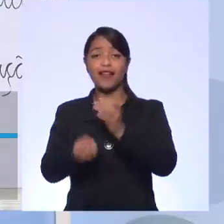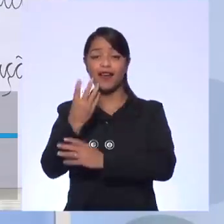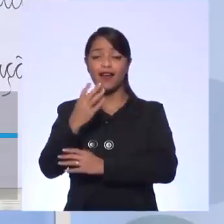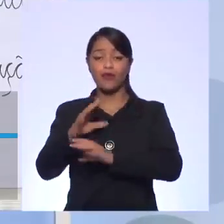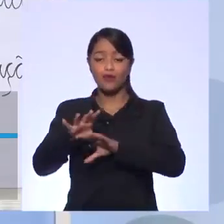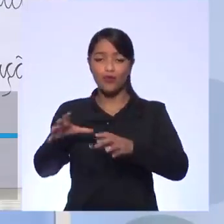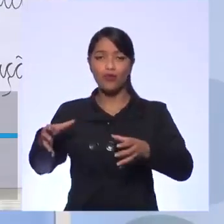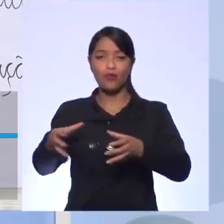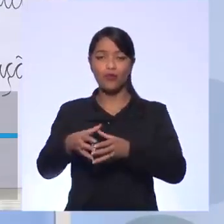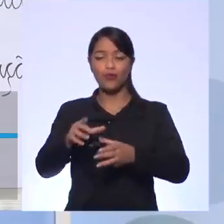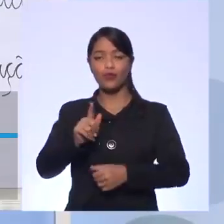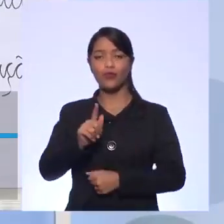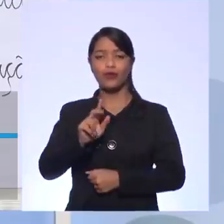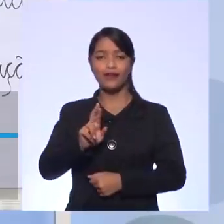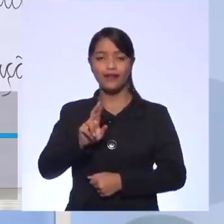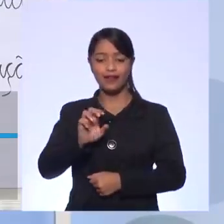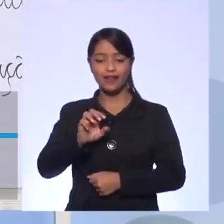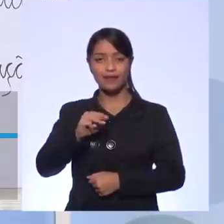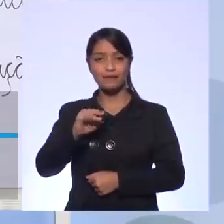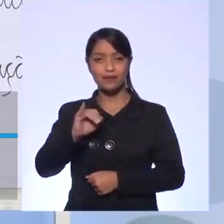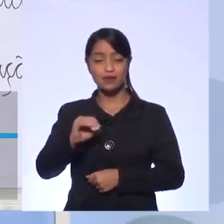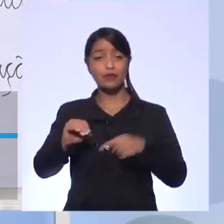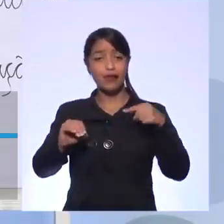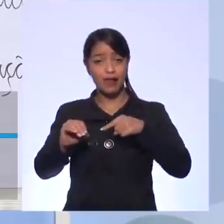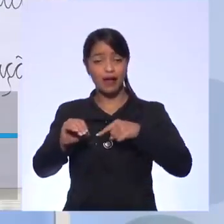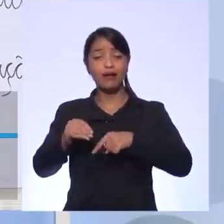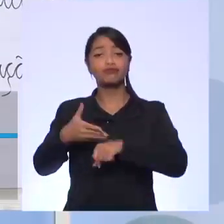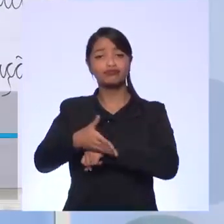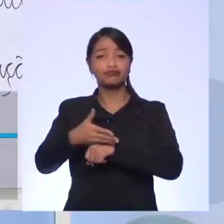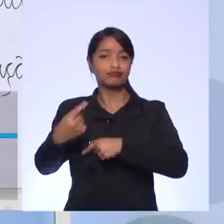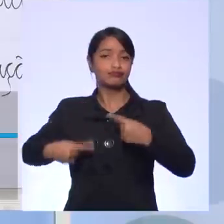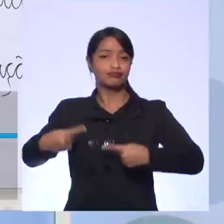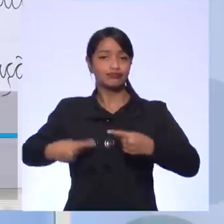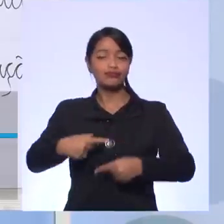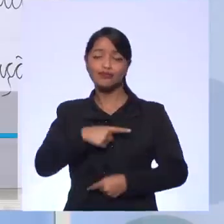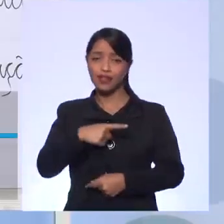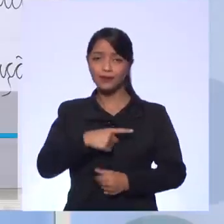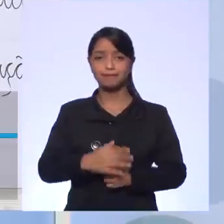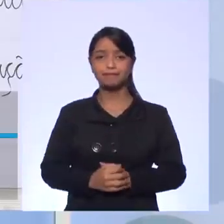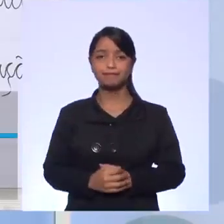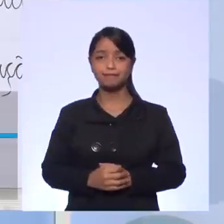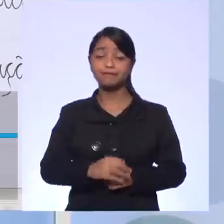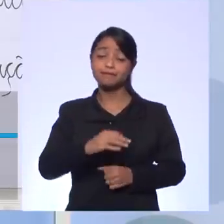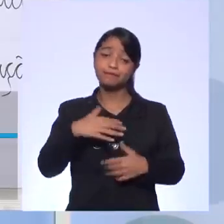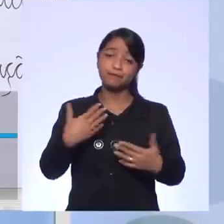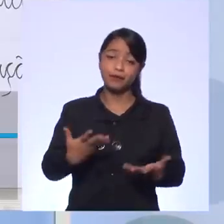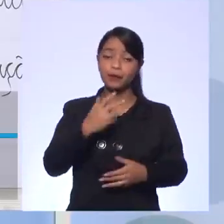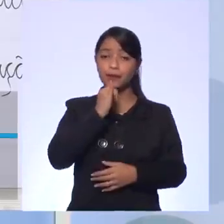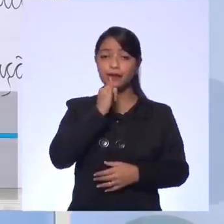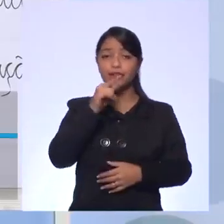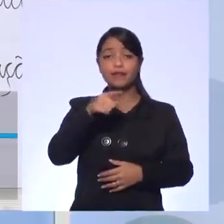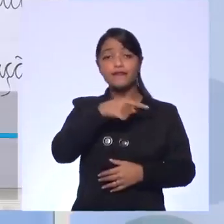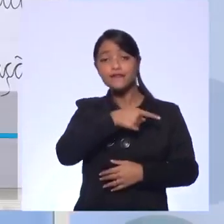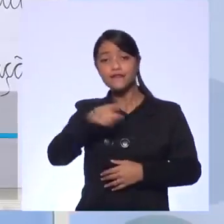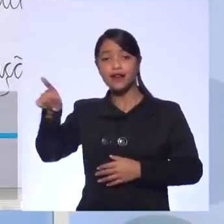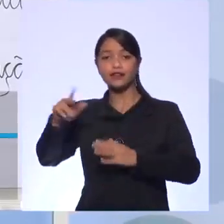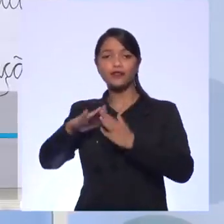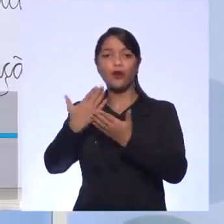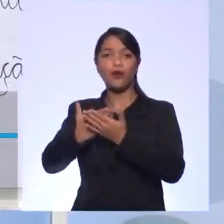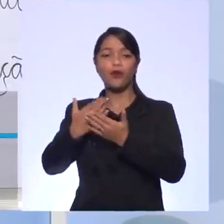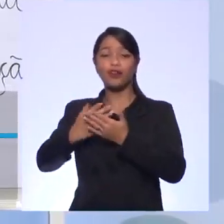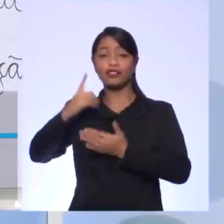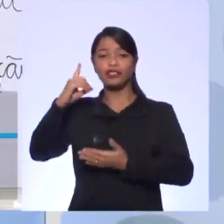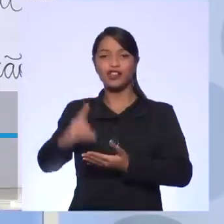grêmio estudantil, vocês também têm uma atuação política. Quando você vai à escola e exerce o seu direito de